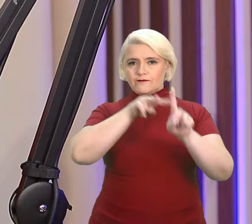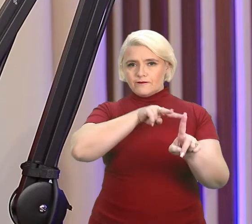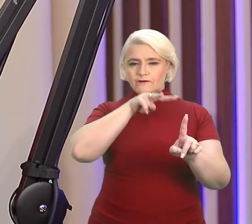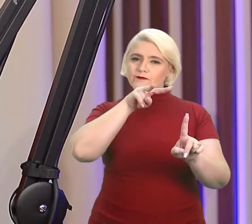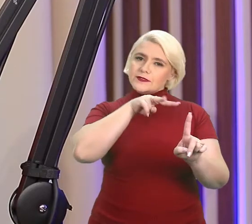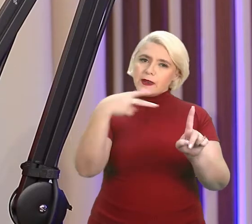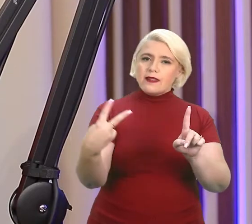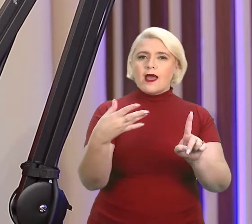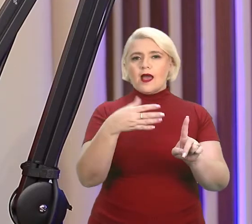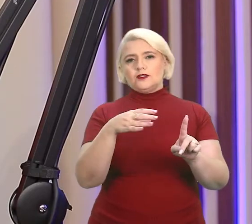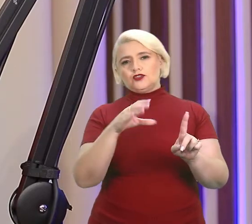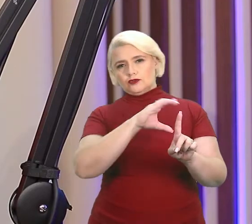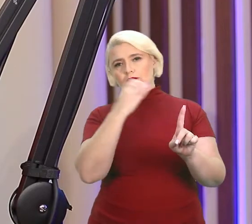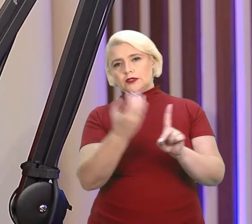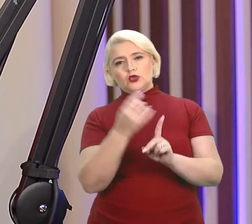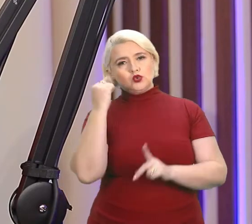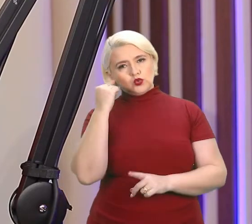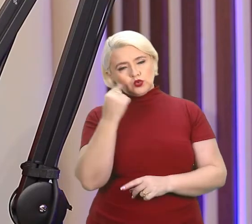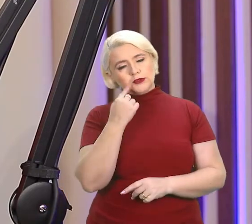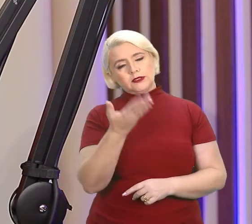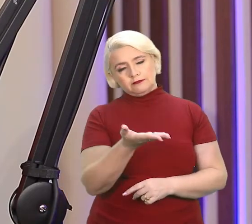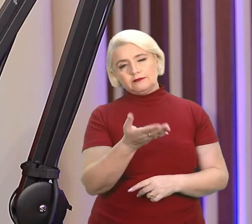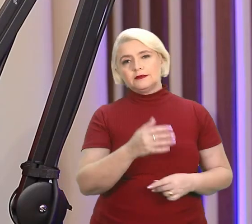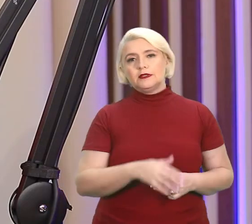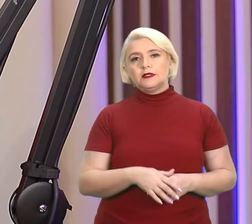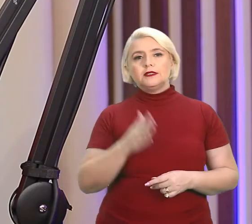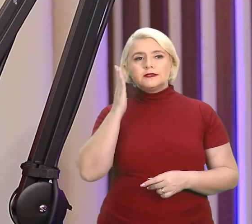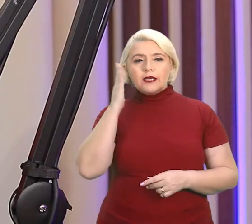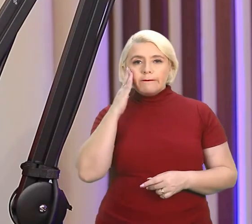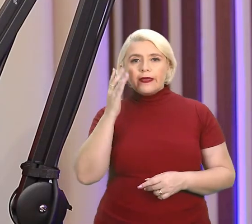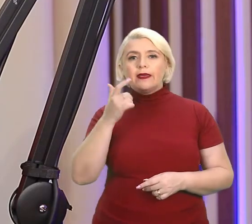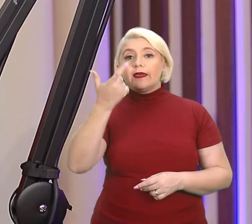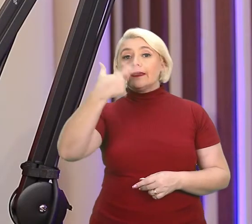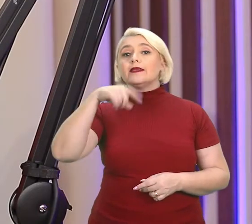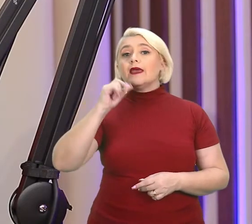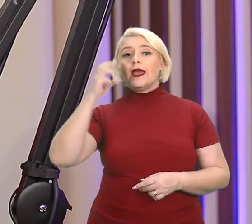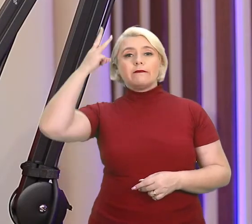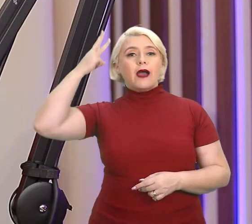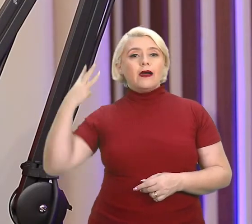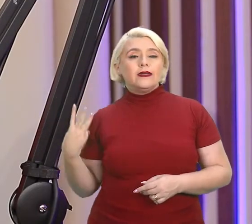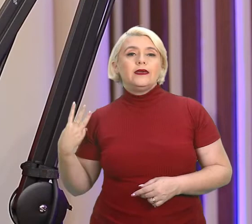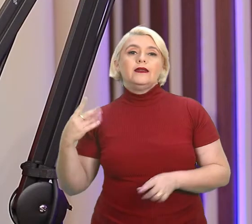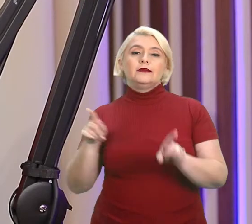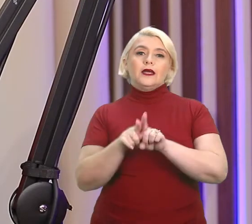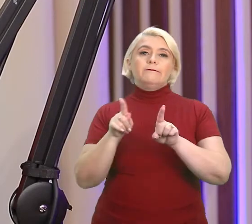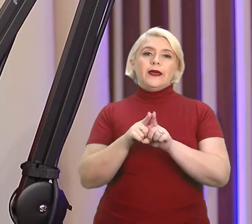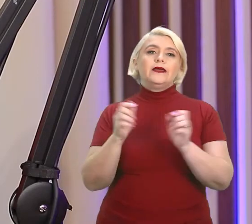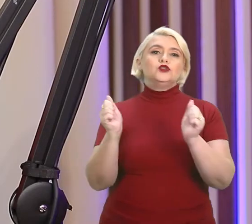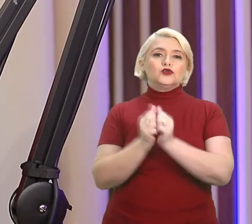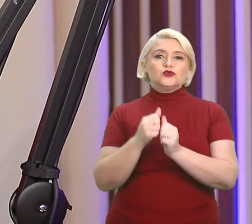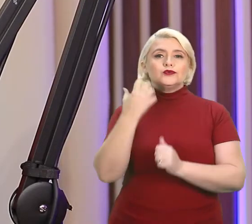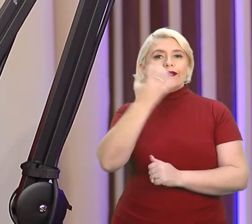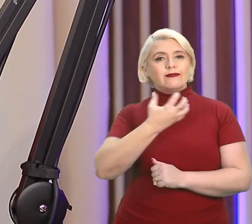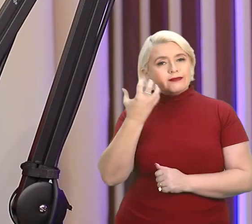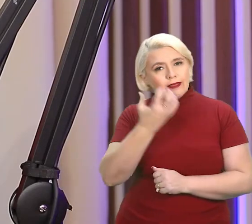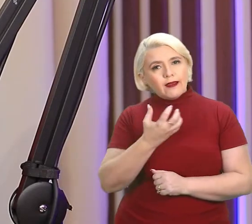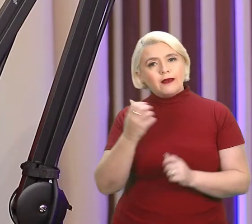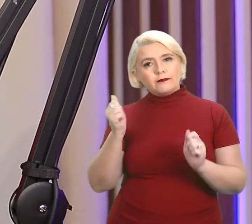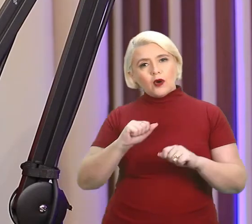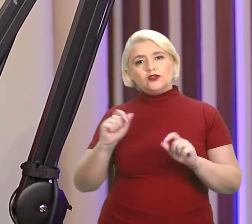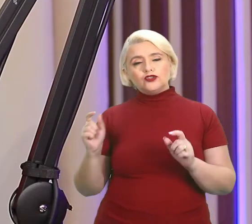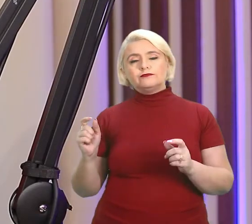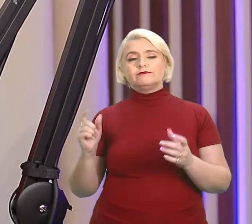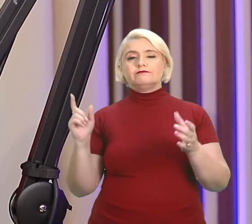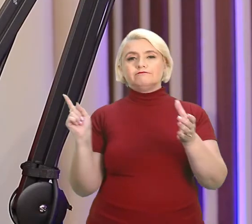visibilidade para a comunidade surda, saber quem que ela é e realmente